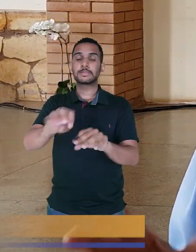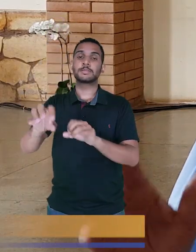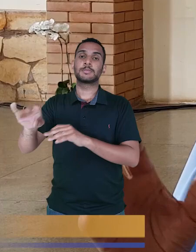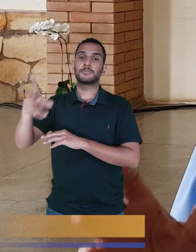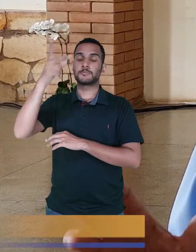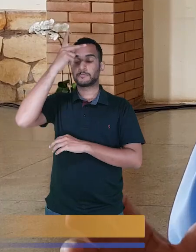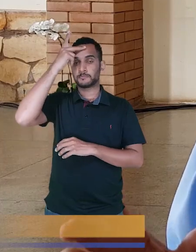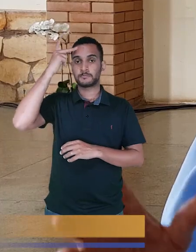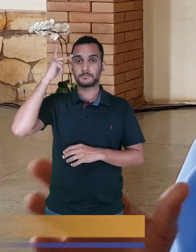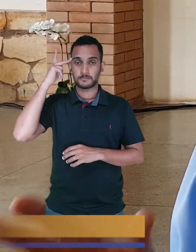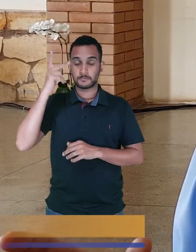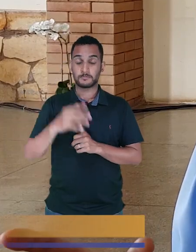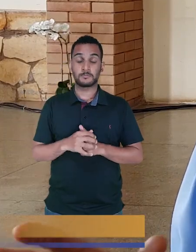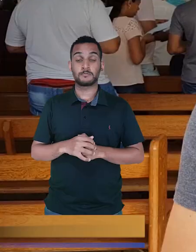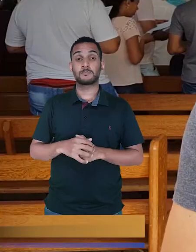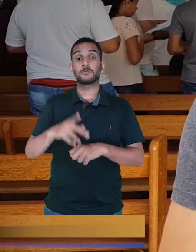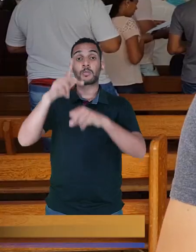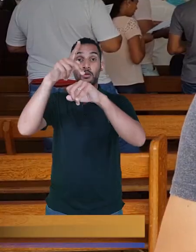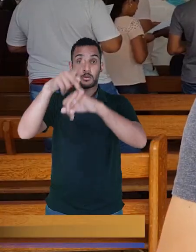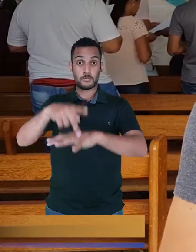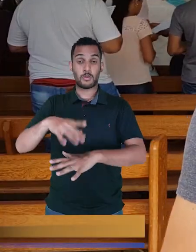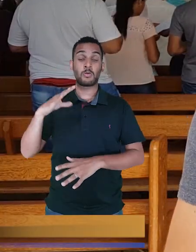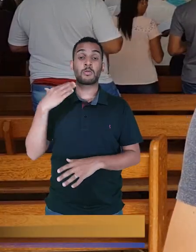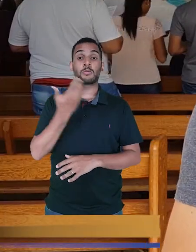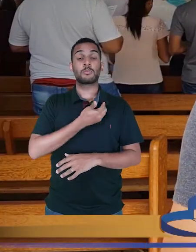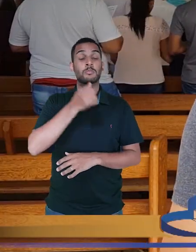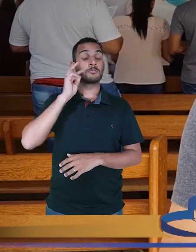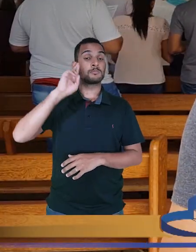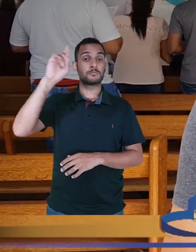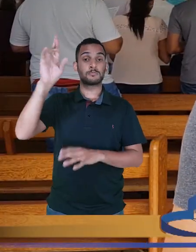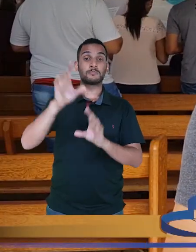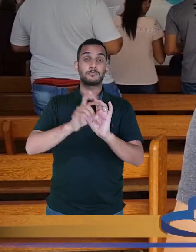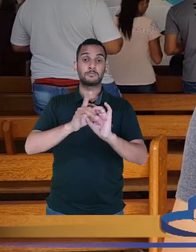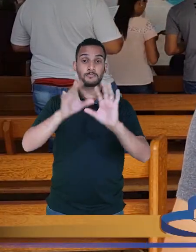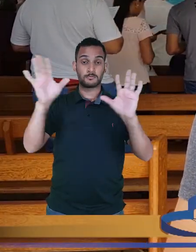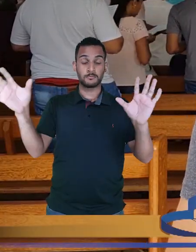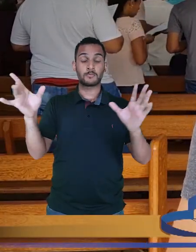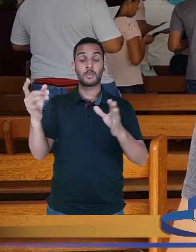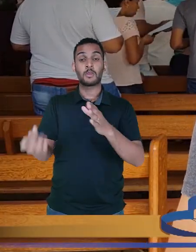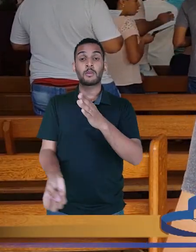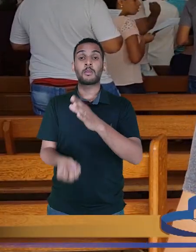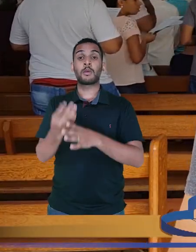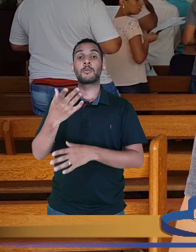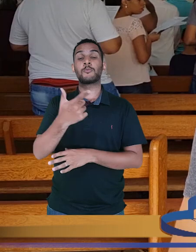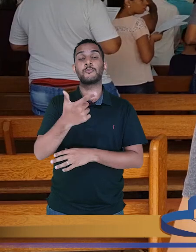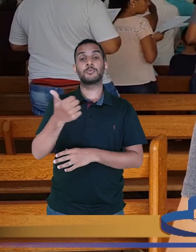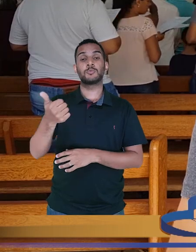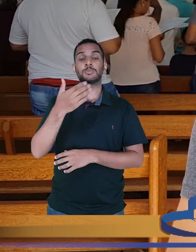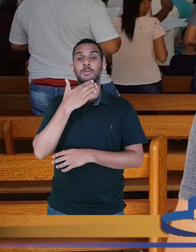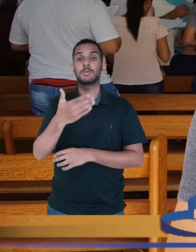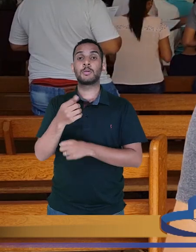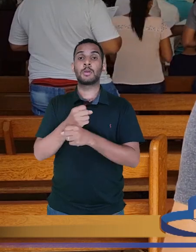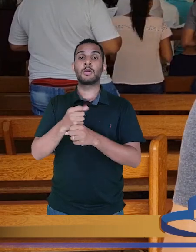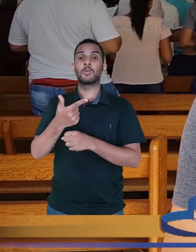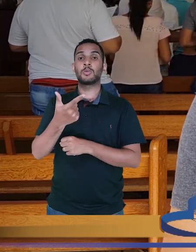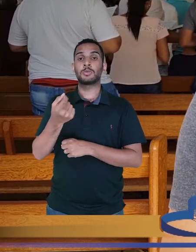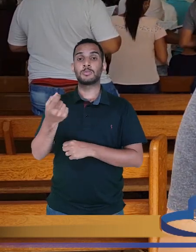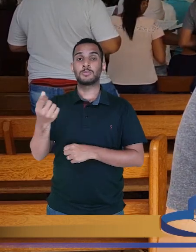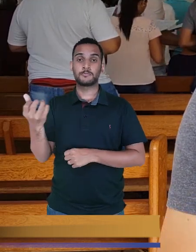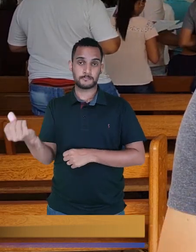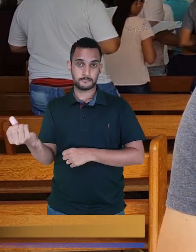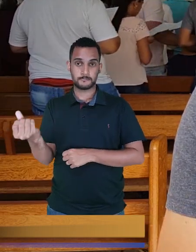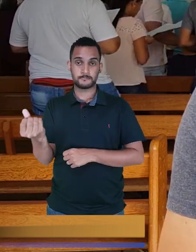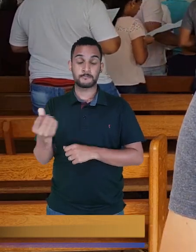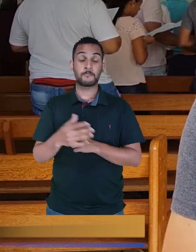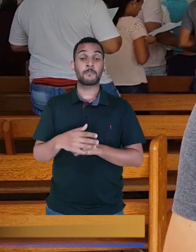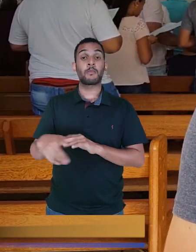com a formação das pessoas. A paróquia Nossa Senhora da Libertação foi criada em 21 de dezembro